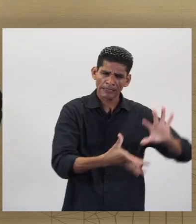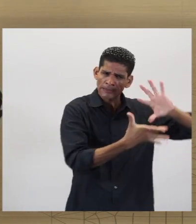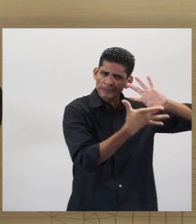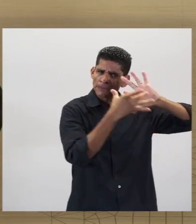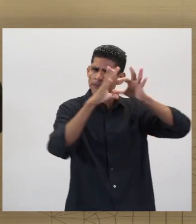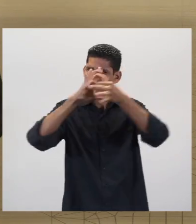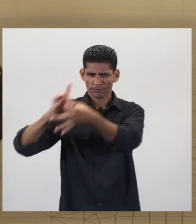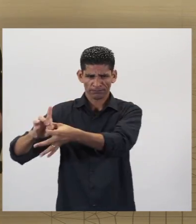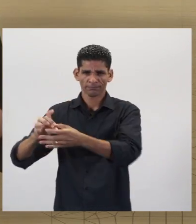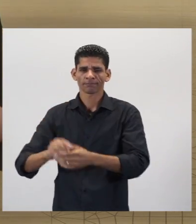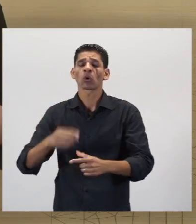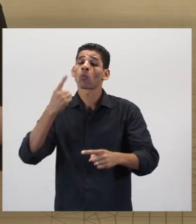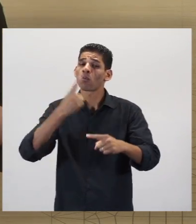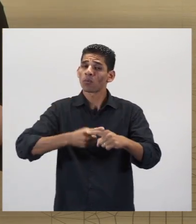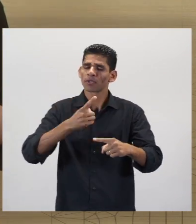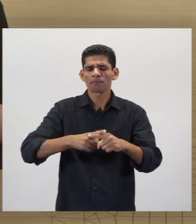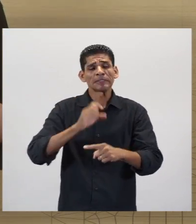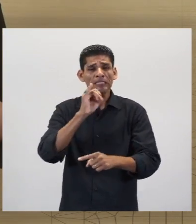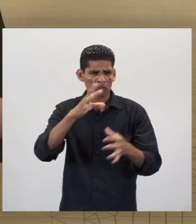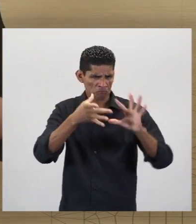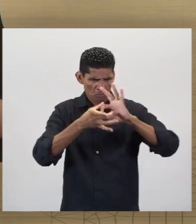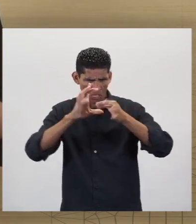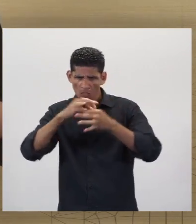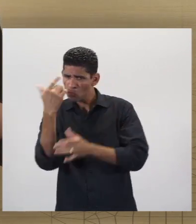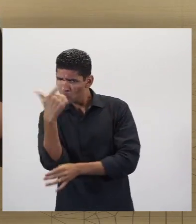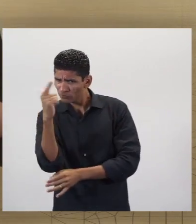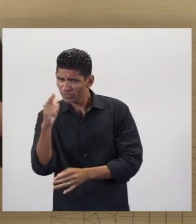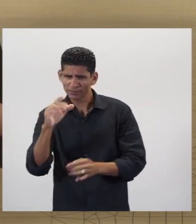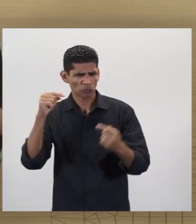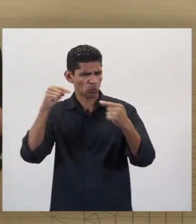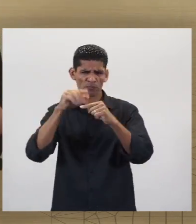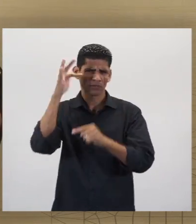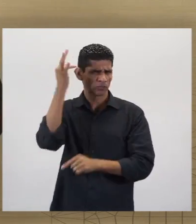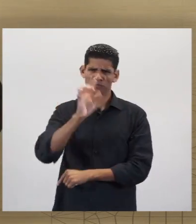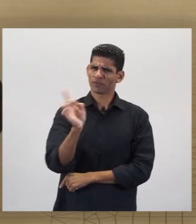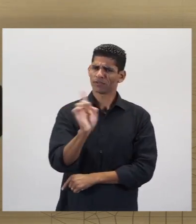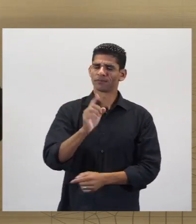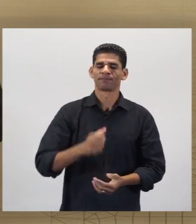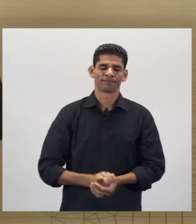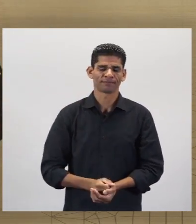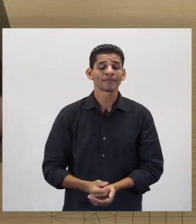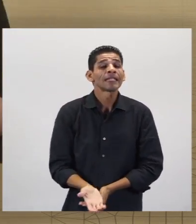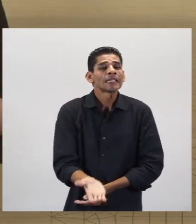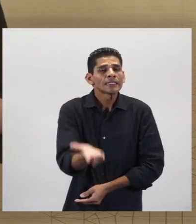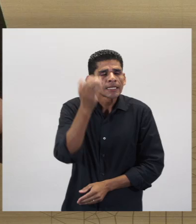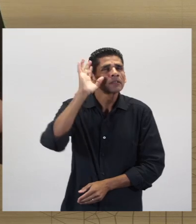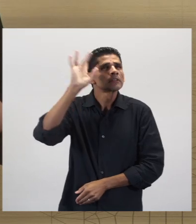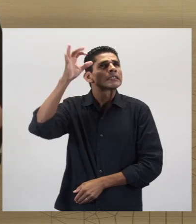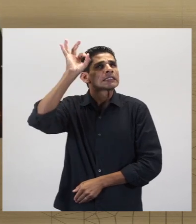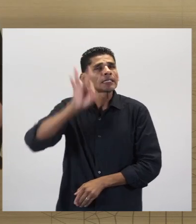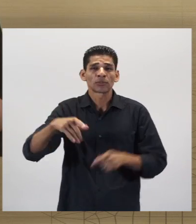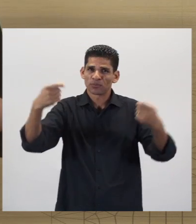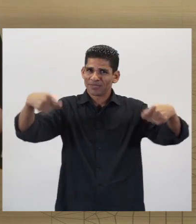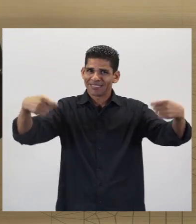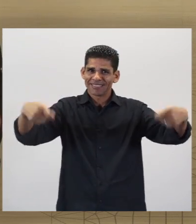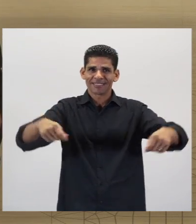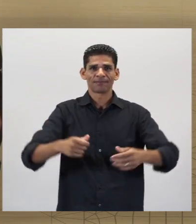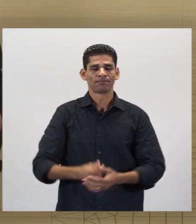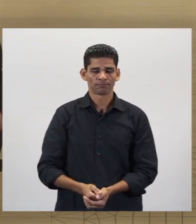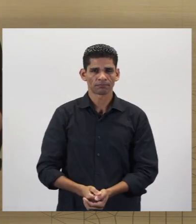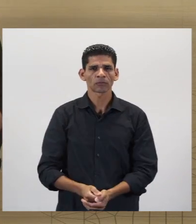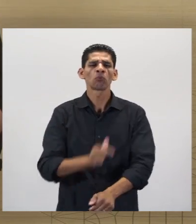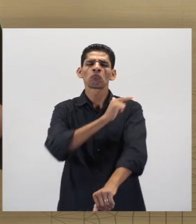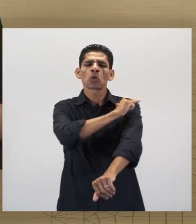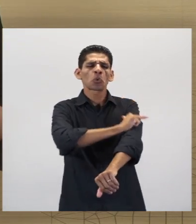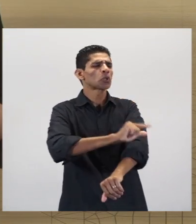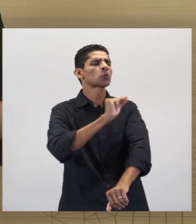como ciência já não serve. Existem, portanto, algumas regras para que haja uma boa reflexão filosófica. Educação, então, por sua